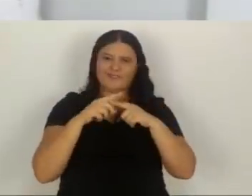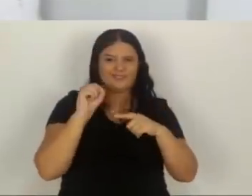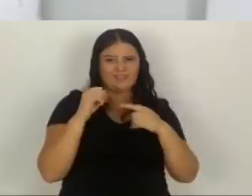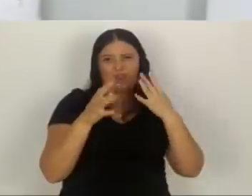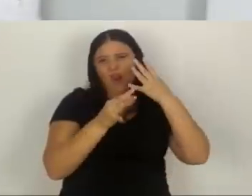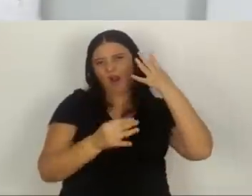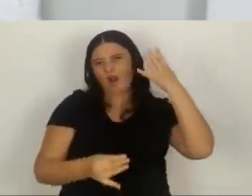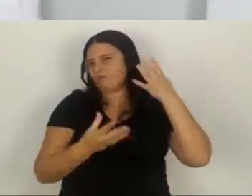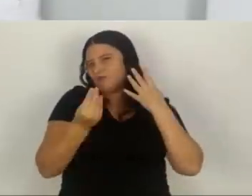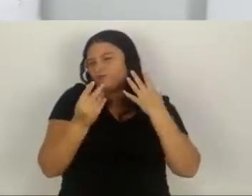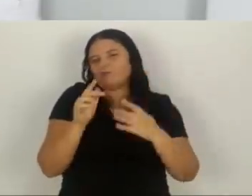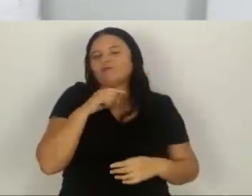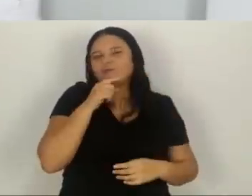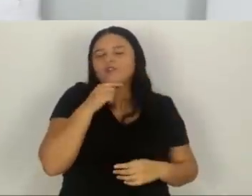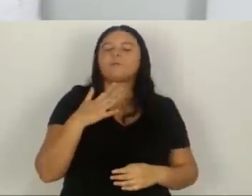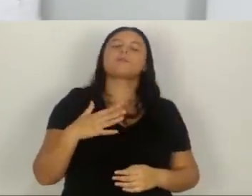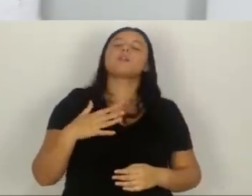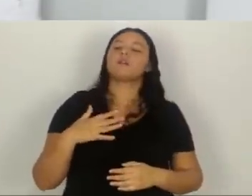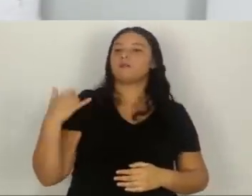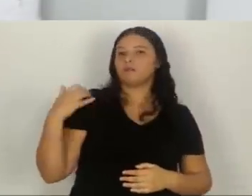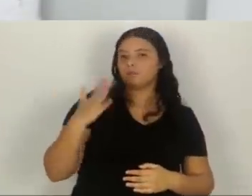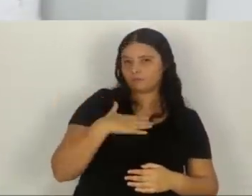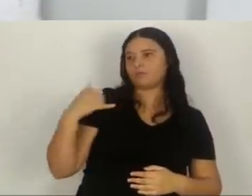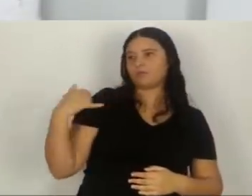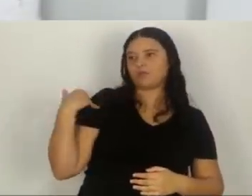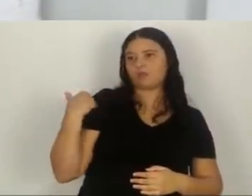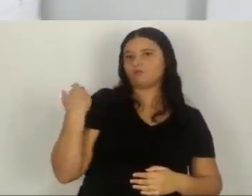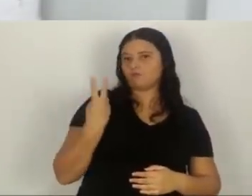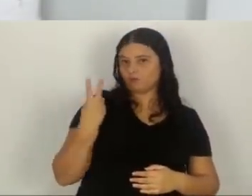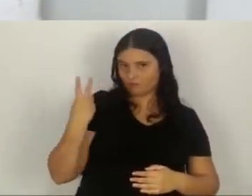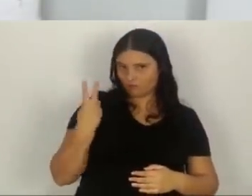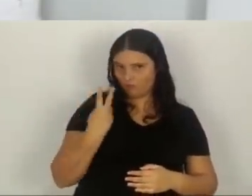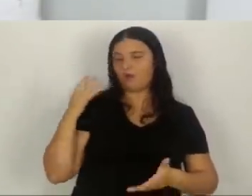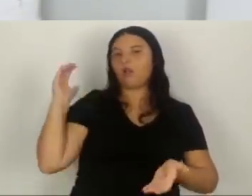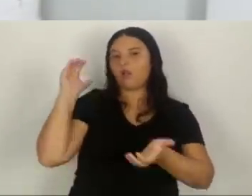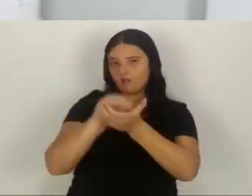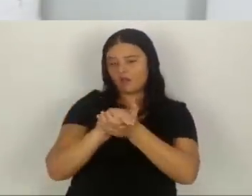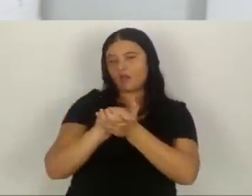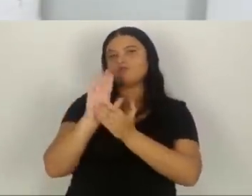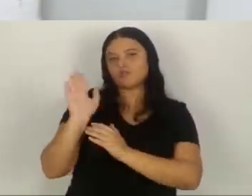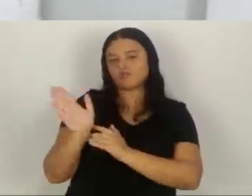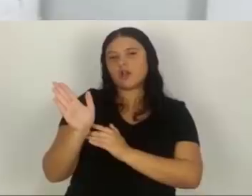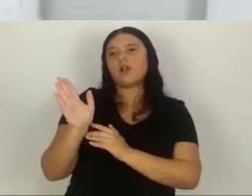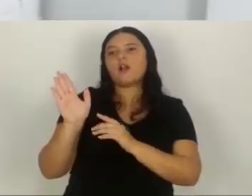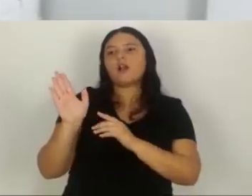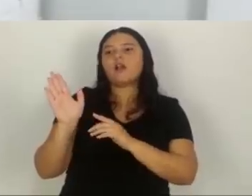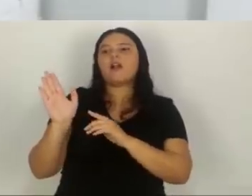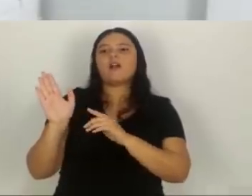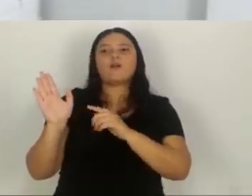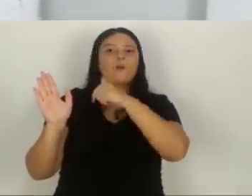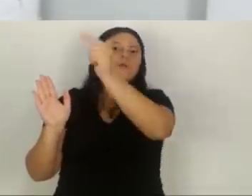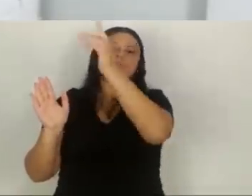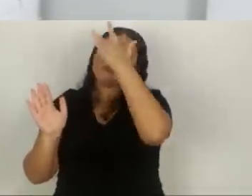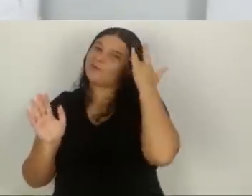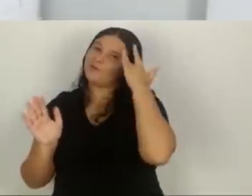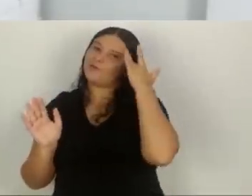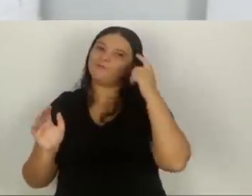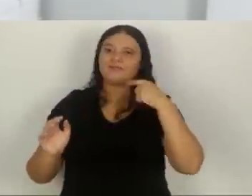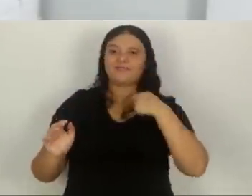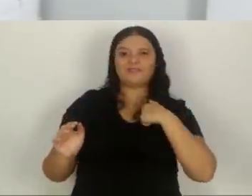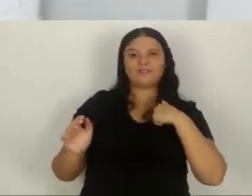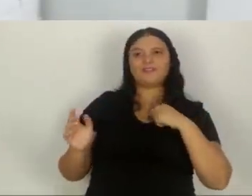coisa. Eu tenho 22 anos e tenho um caso com uma pessoa há 6 anos, porém ele é casado.